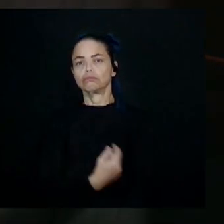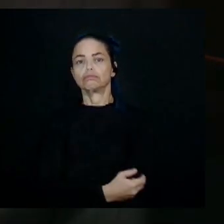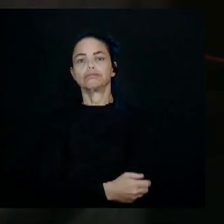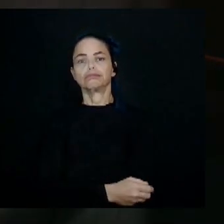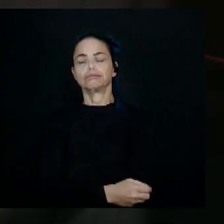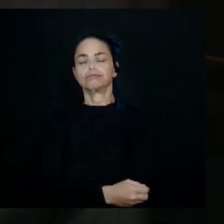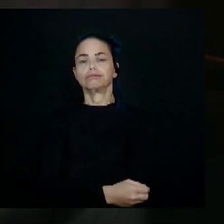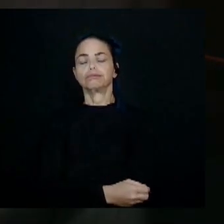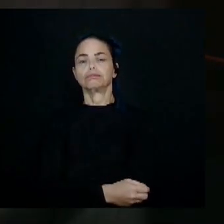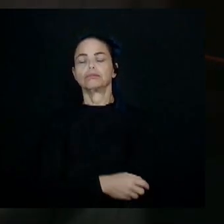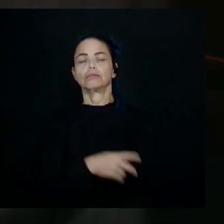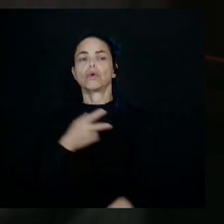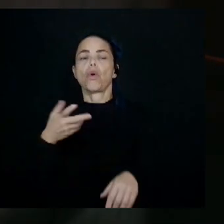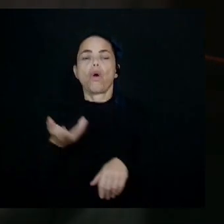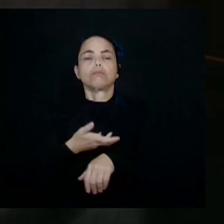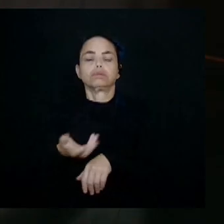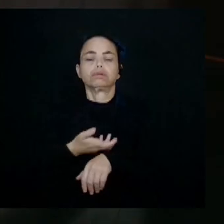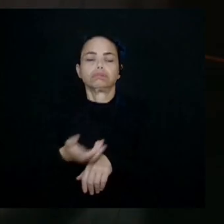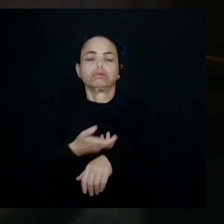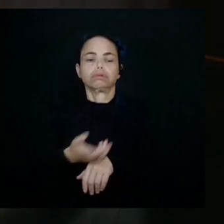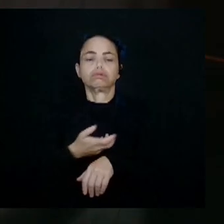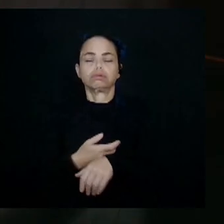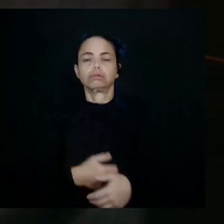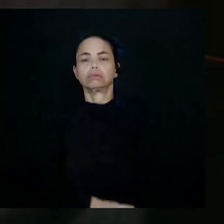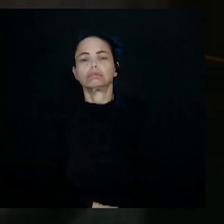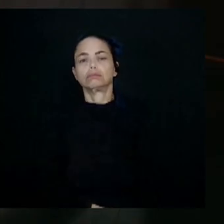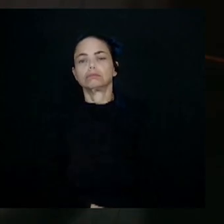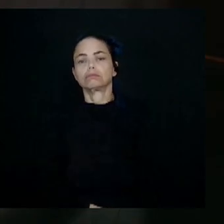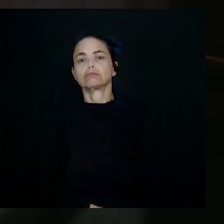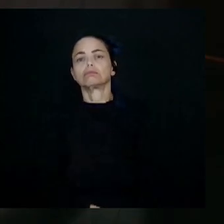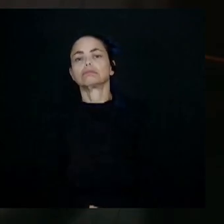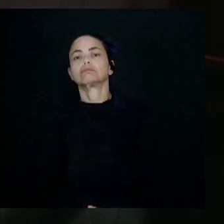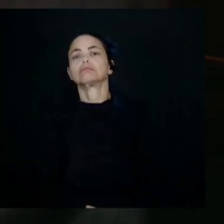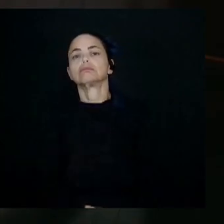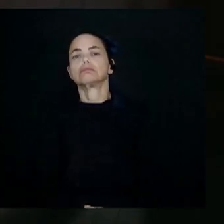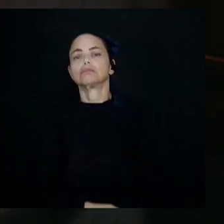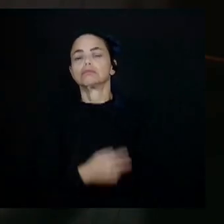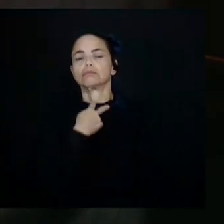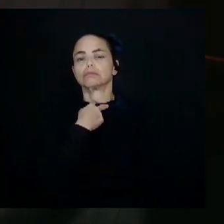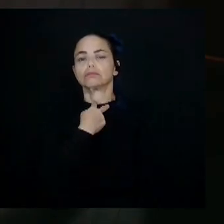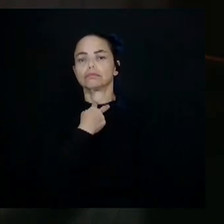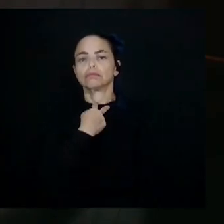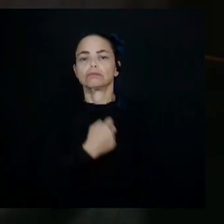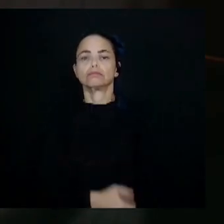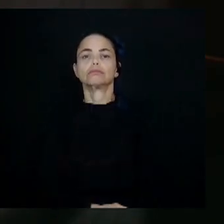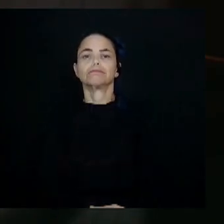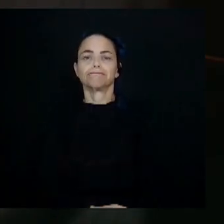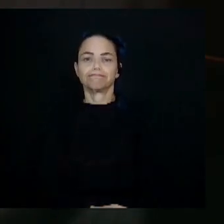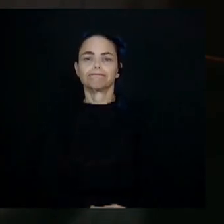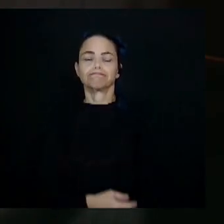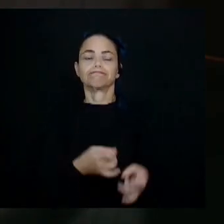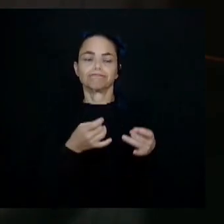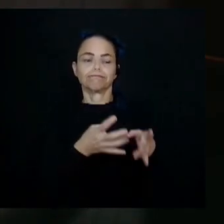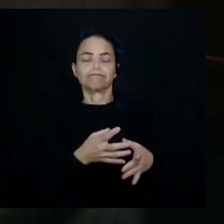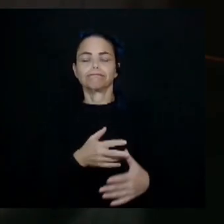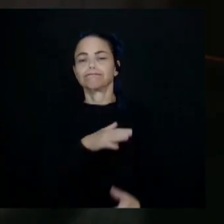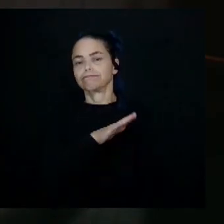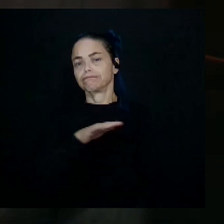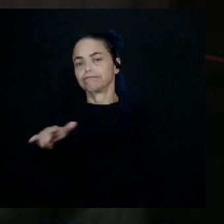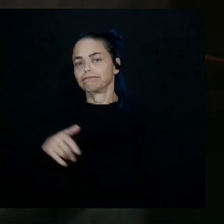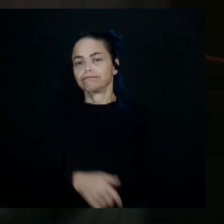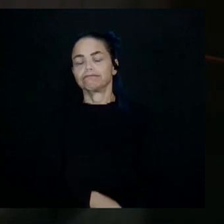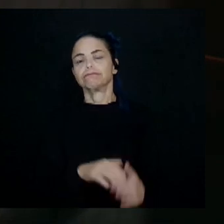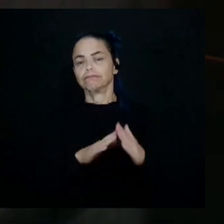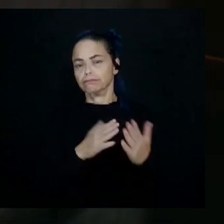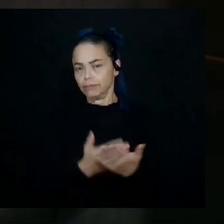Isso aqui eu falo todo dia. Todo mundo está correndo para lá e para cá. E a gente acaba deixando as nossas crianças, tá indo para a escola, tá se alimentando,